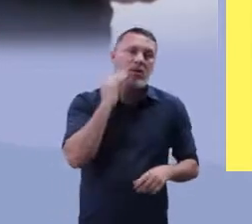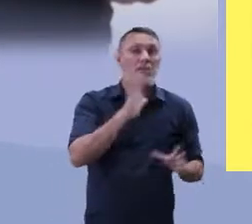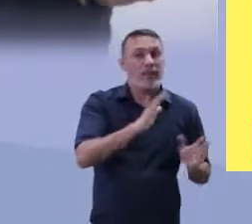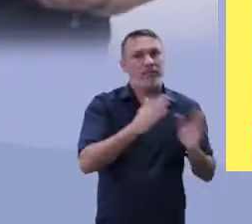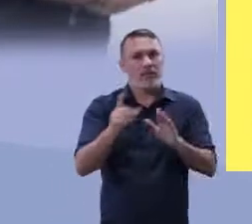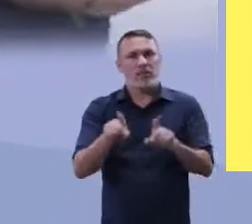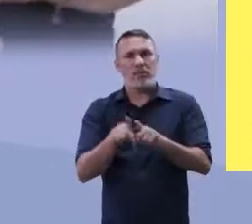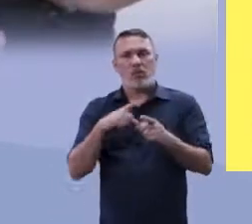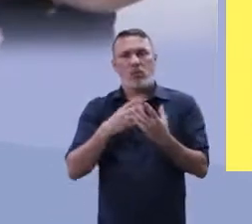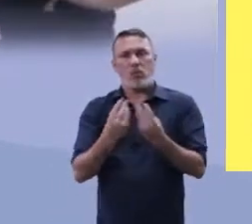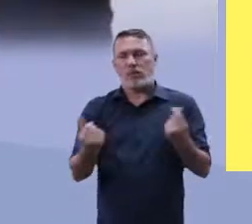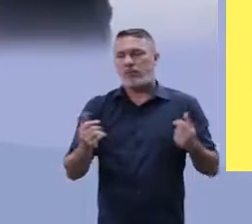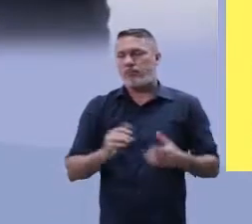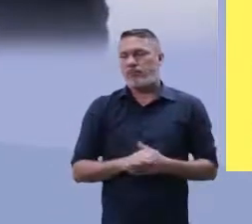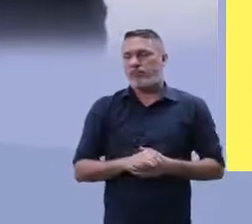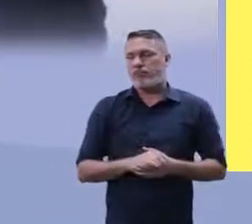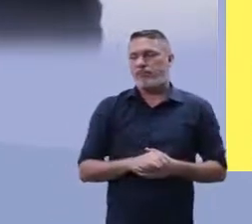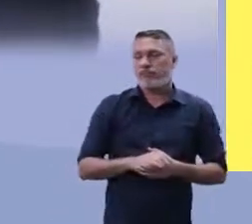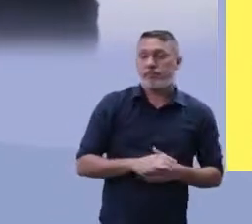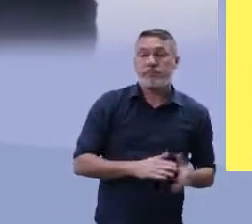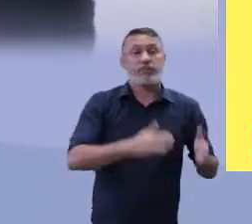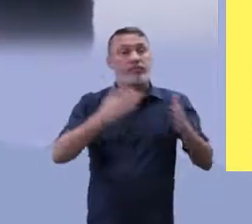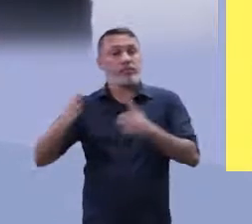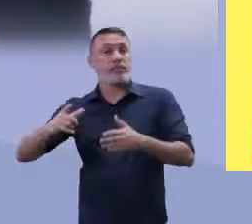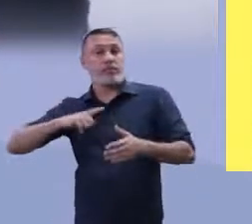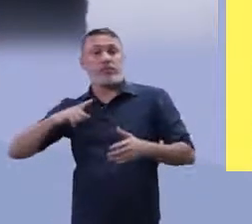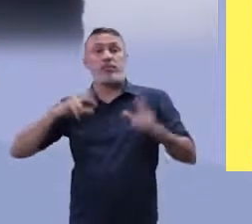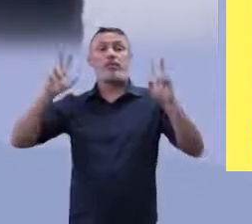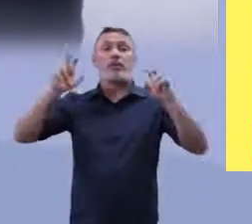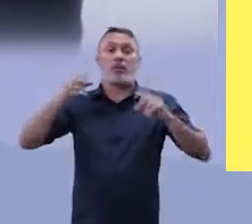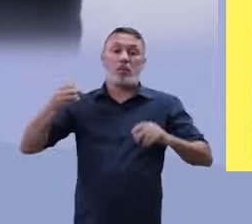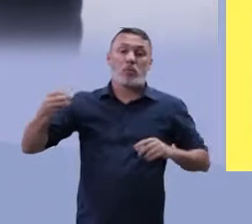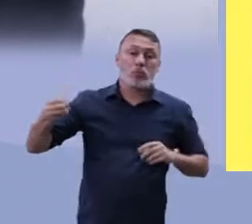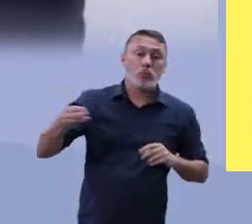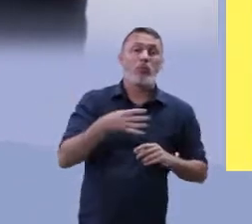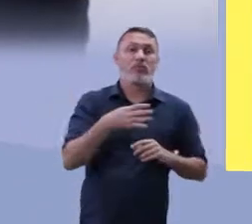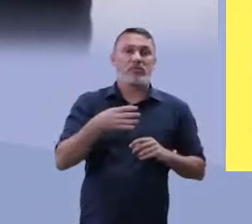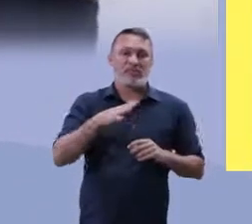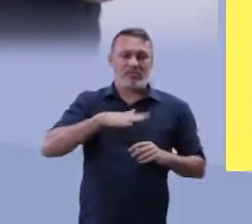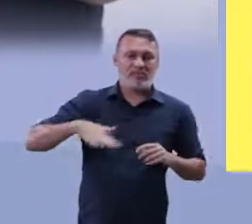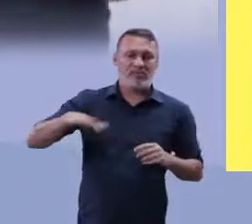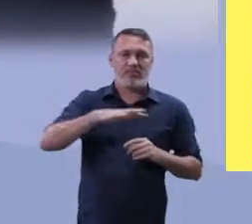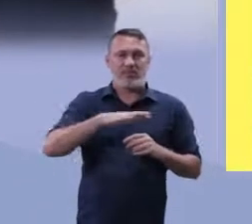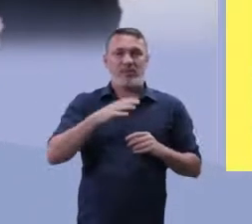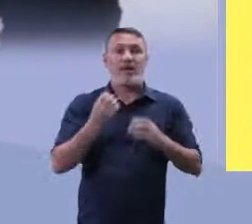com qualidades. O modernismo, então, aparecerá no Brasil em